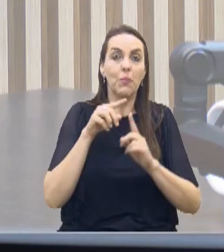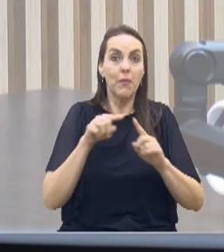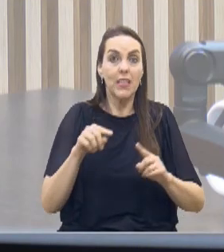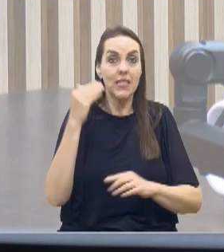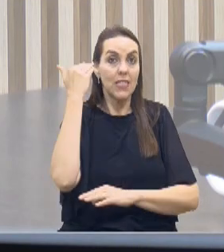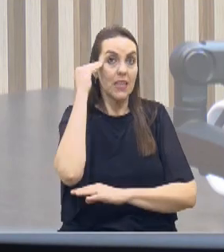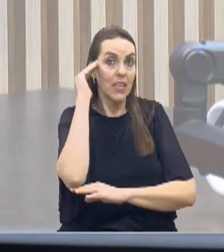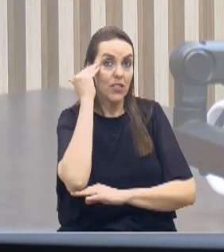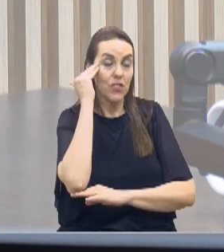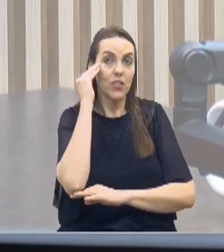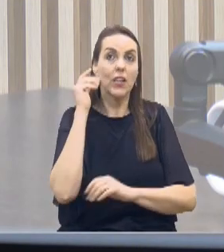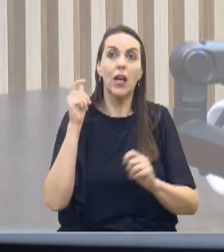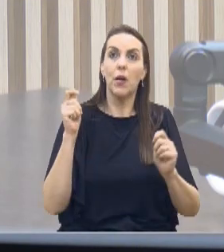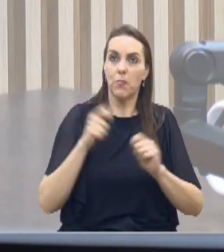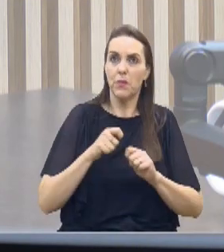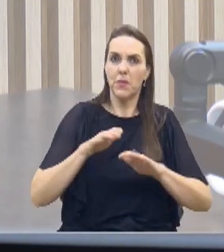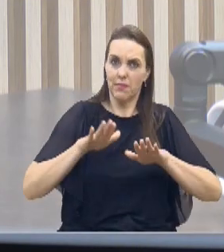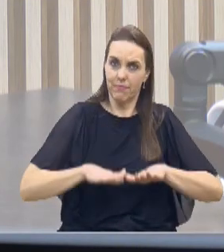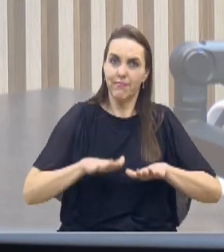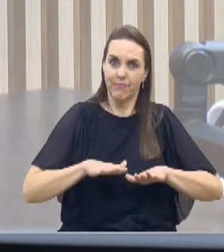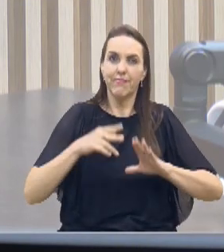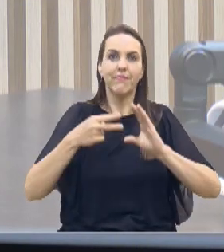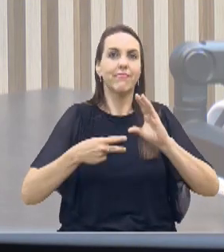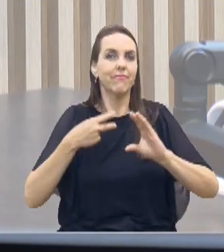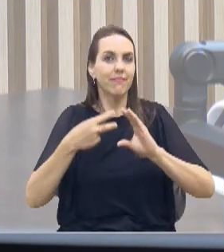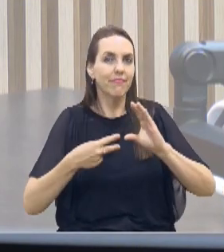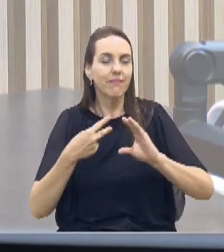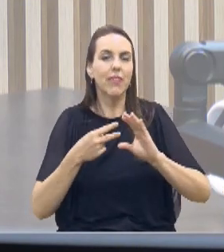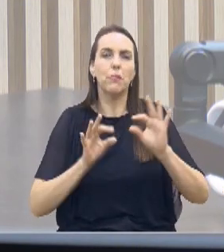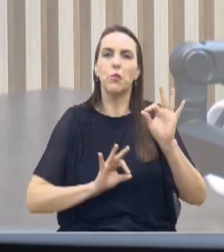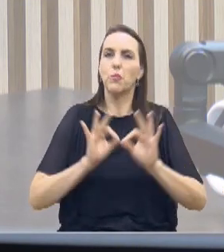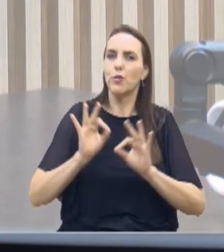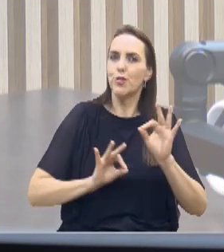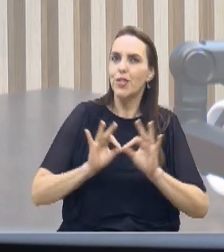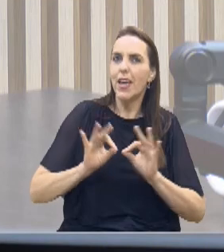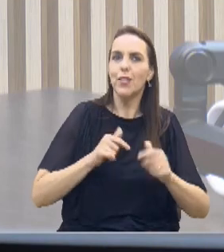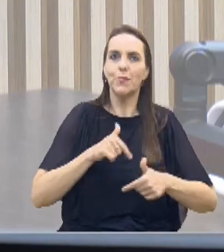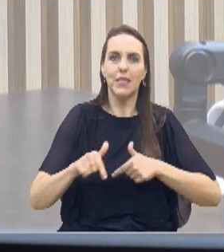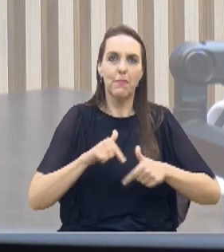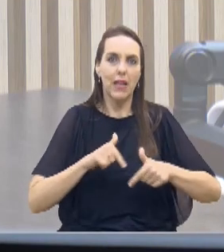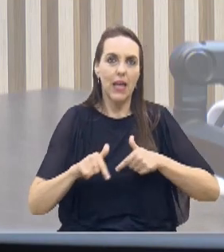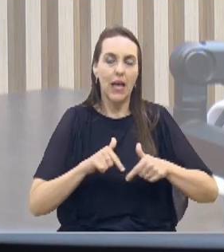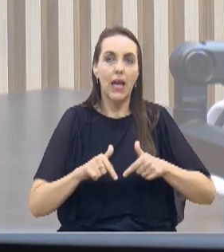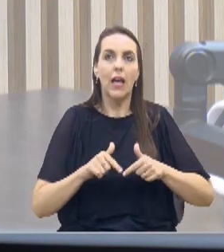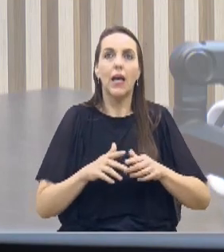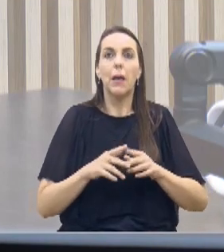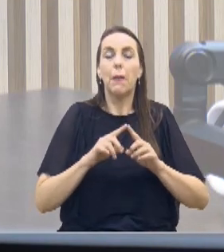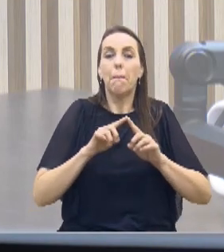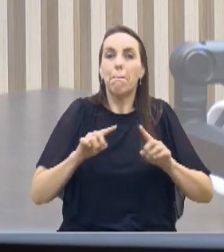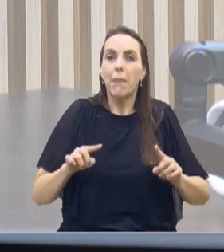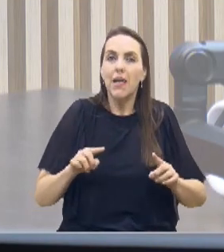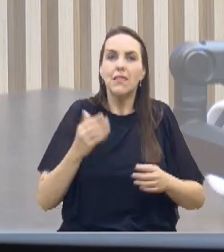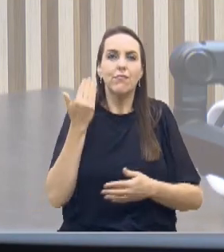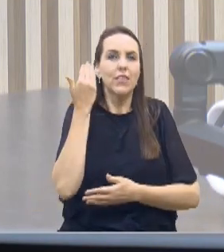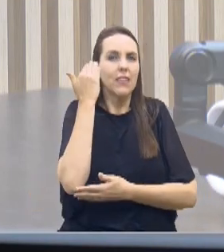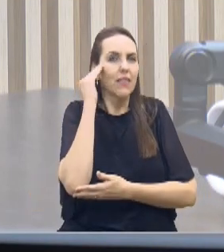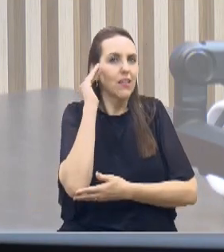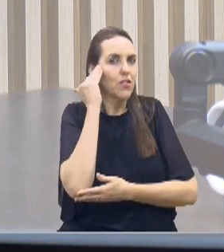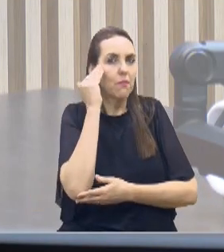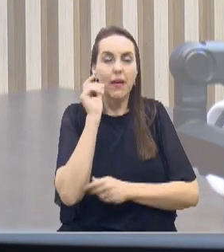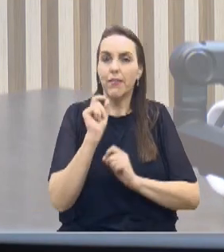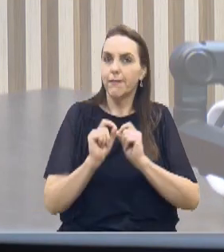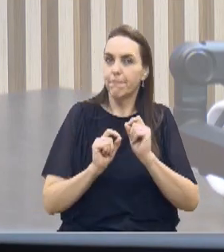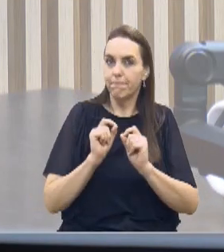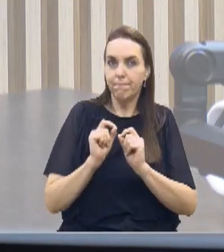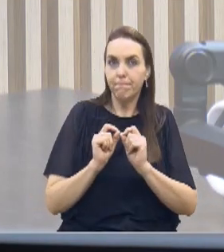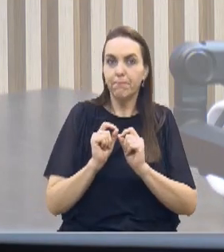a gente podia ficar aqui na Câmara, que ainda tem muitos projetos para a gente trabalhar, mas nesse entendimento, porque